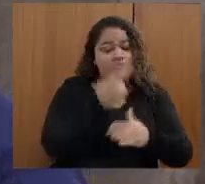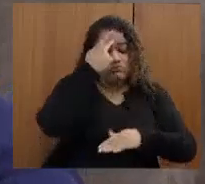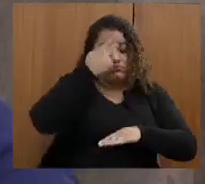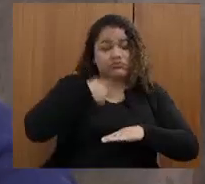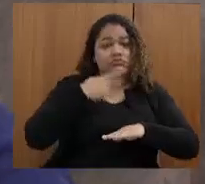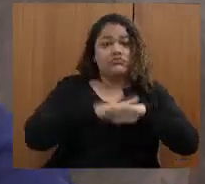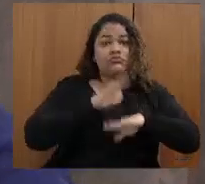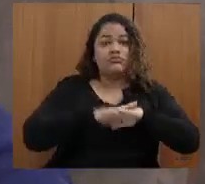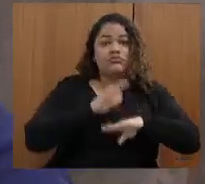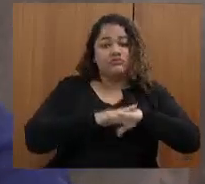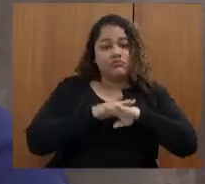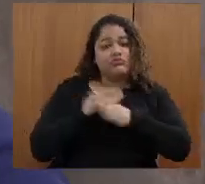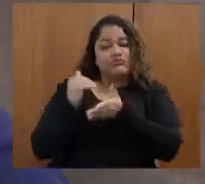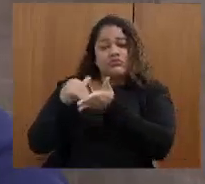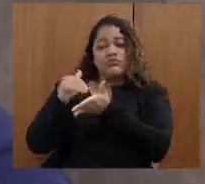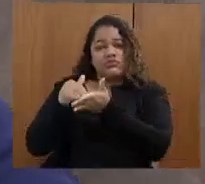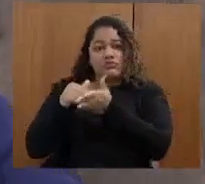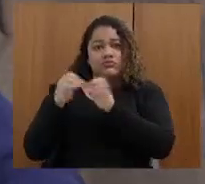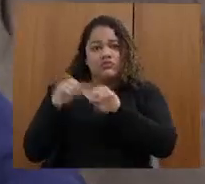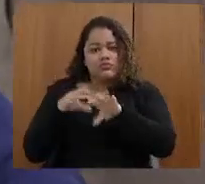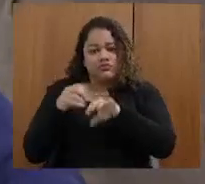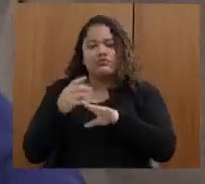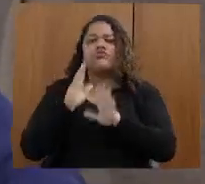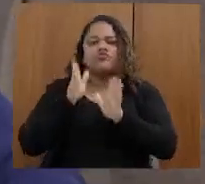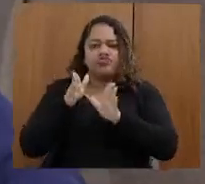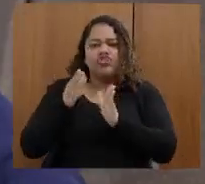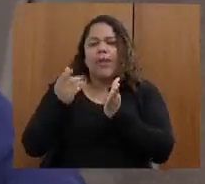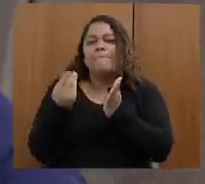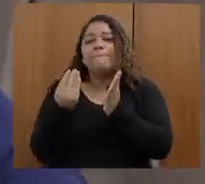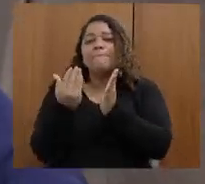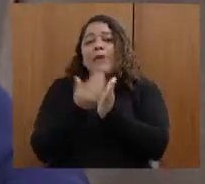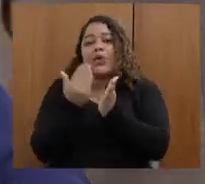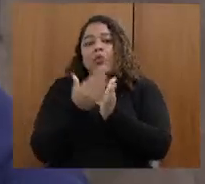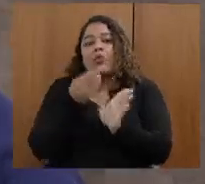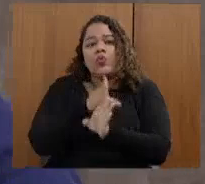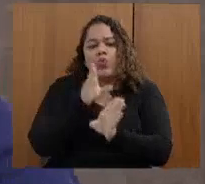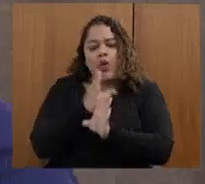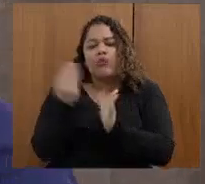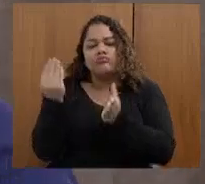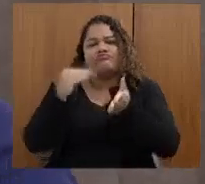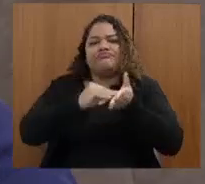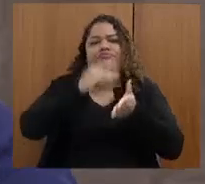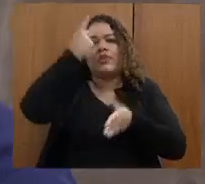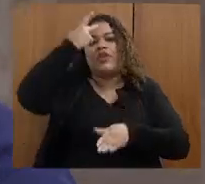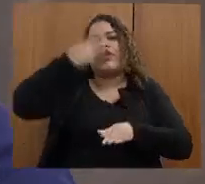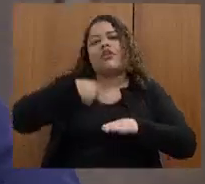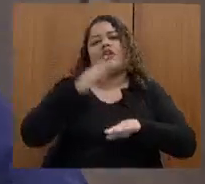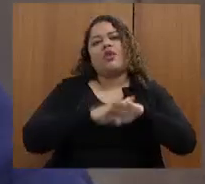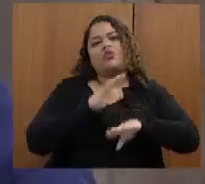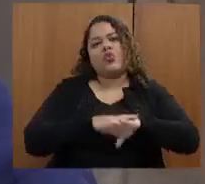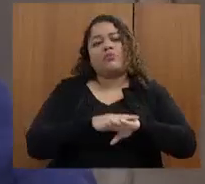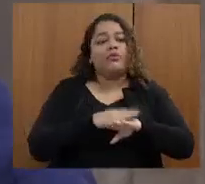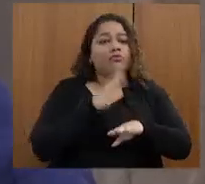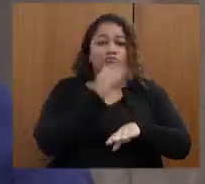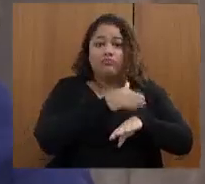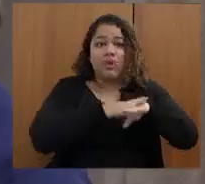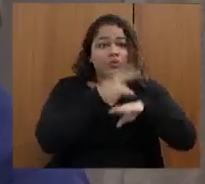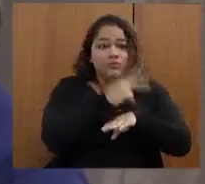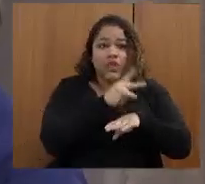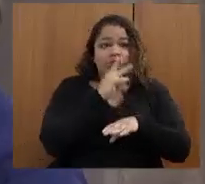para fazer a correção e possui o dinheiro em conta autonomia para ser feito localmente